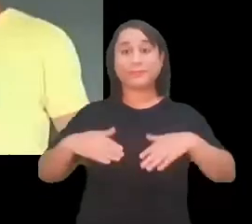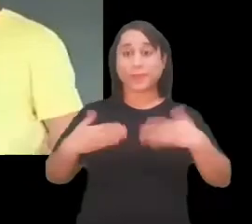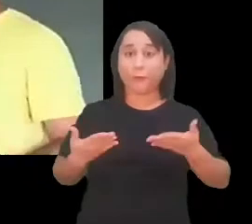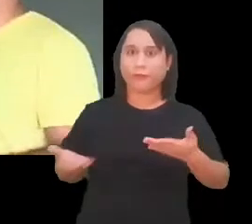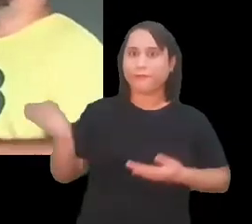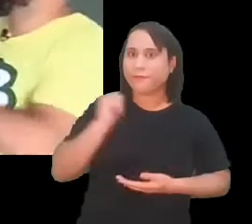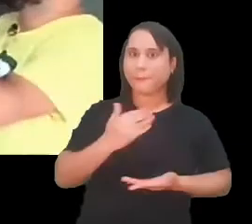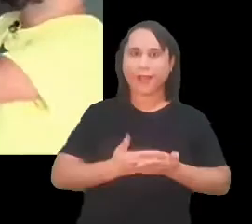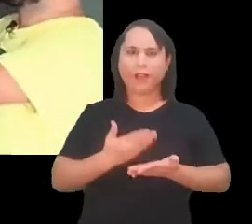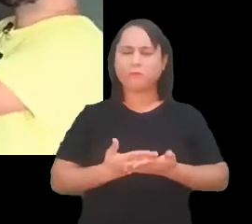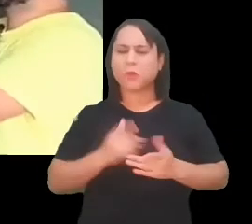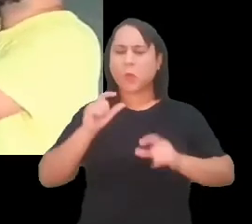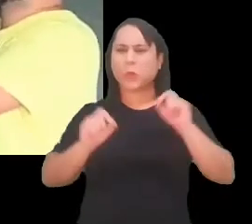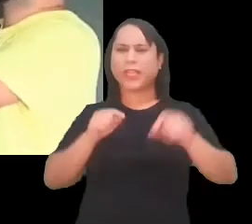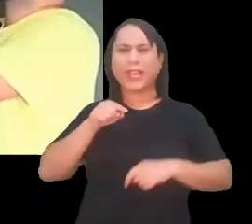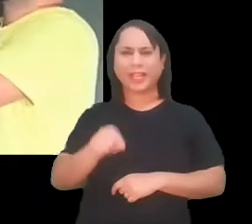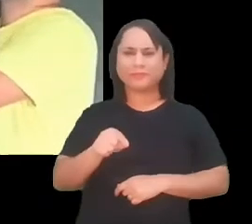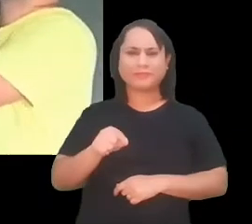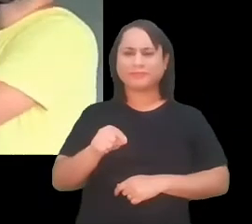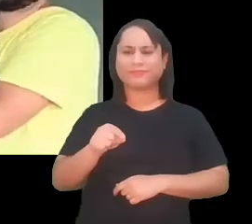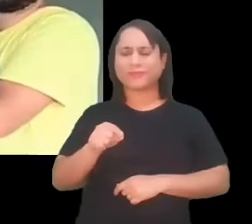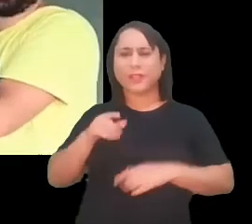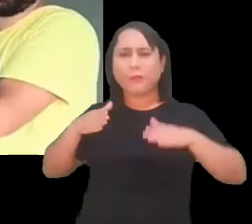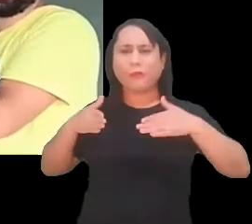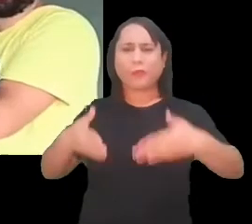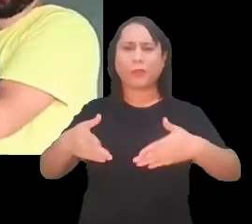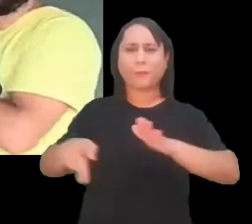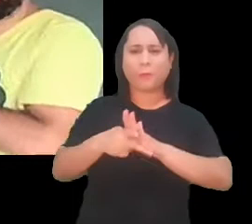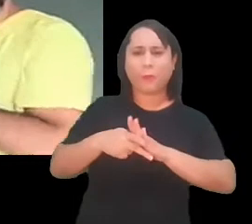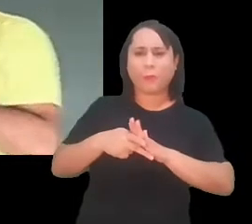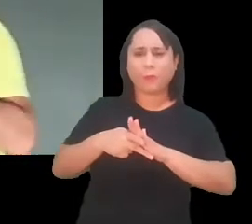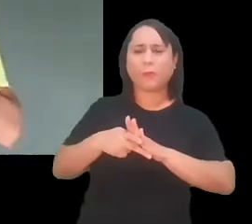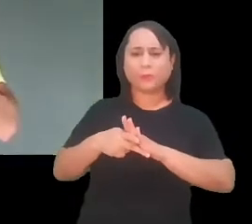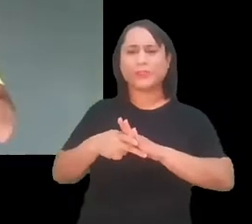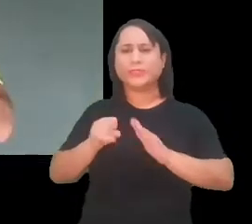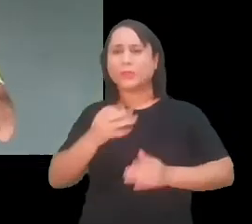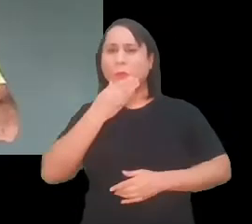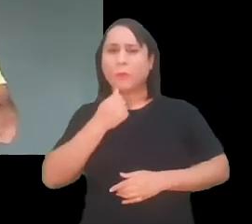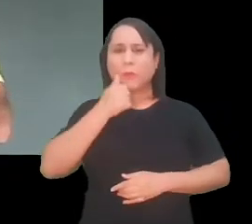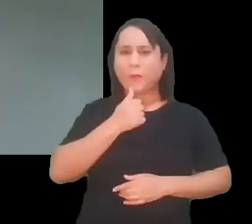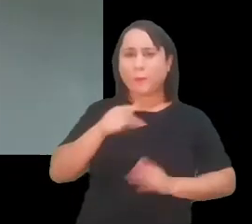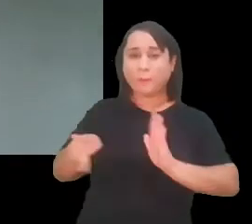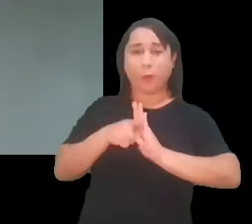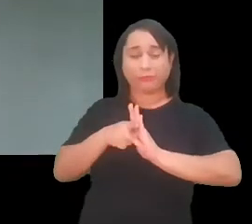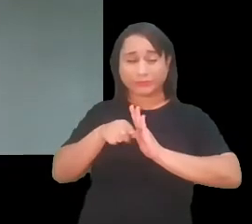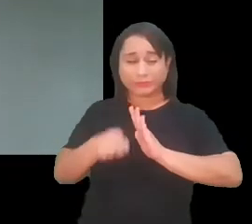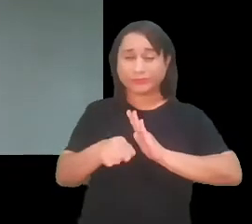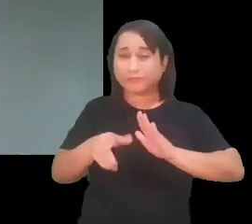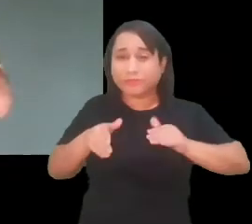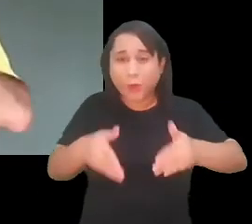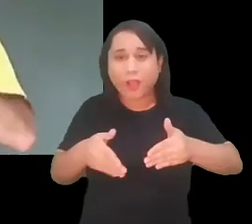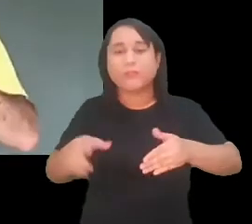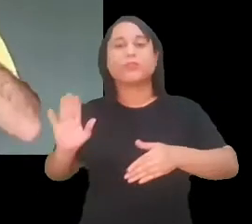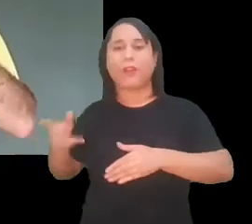Vamos então para a nossa aula, gente. O que seria a herança restrita ao sexo? Pessoal, a gente falou antes de herança ligada ao sexo,